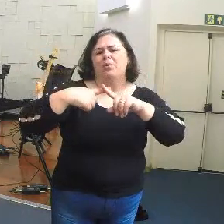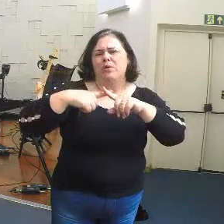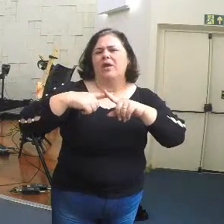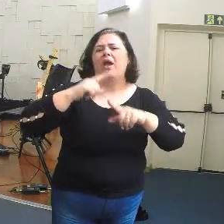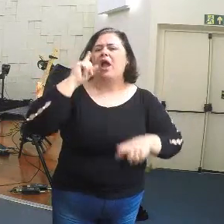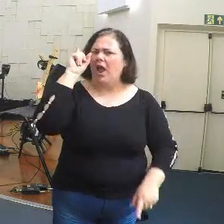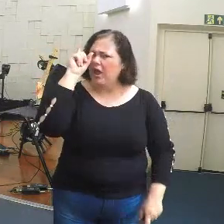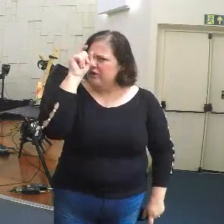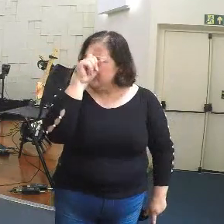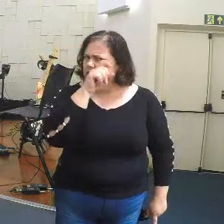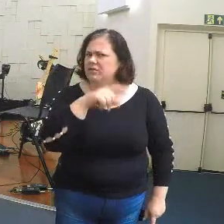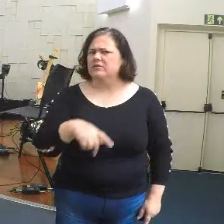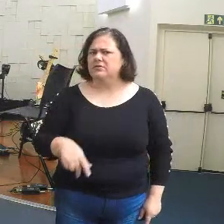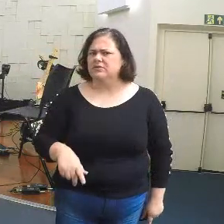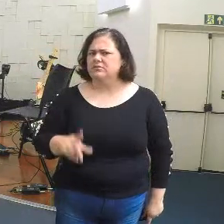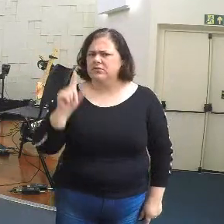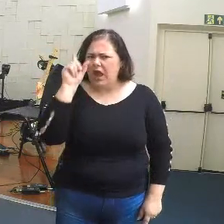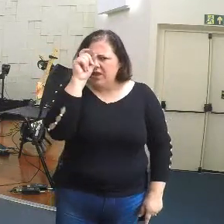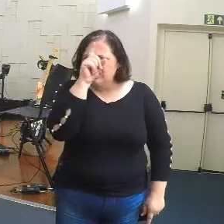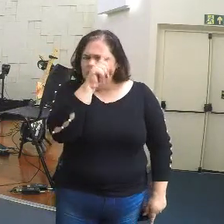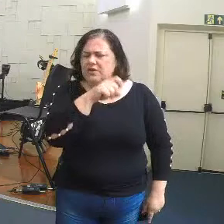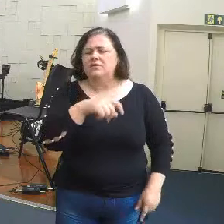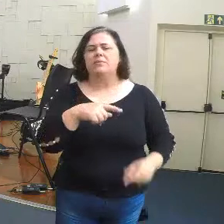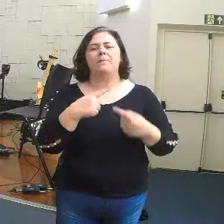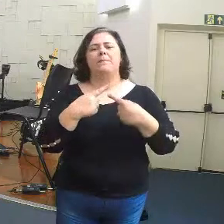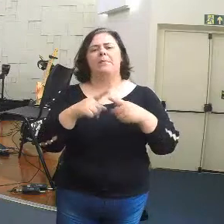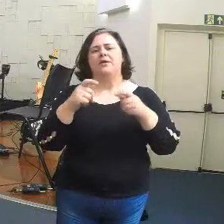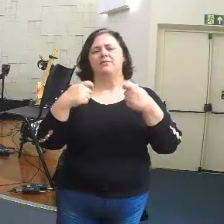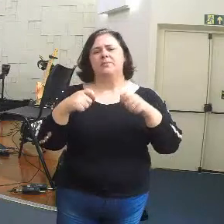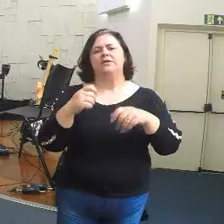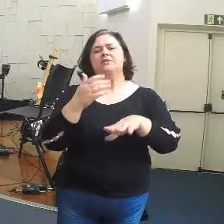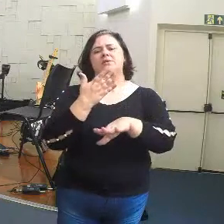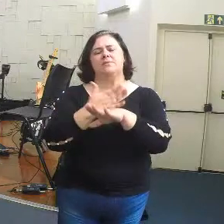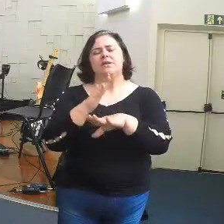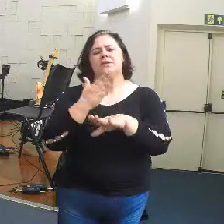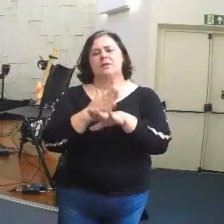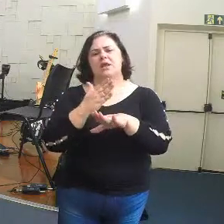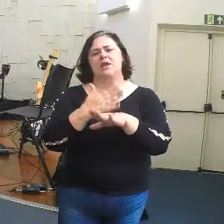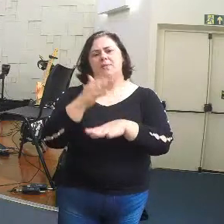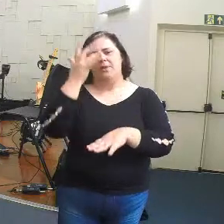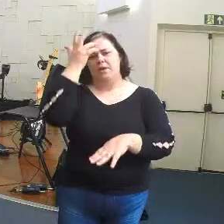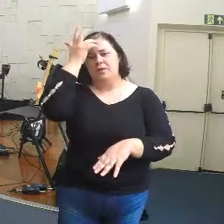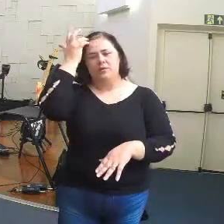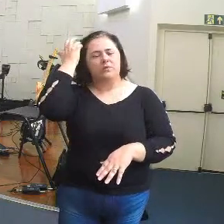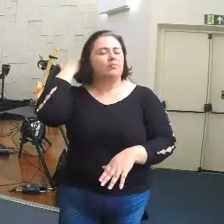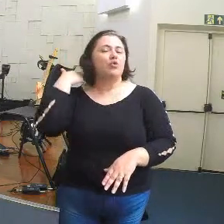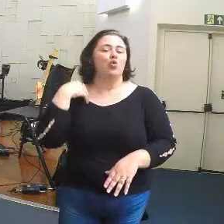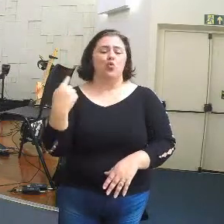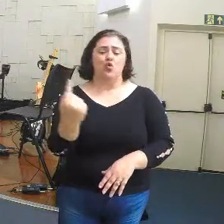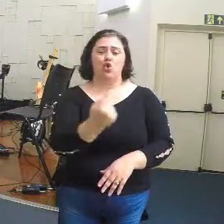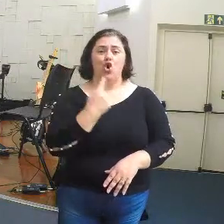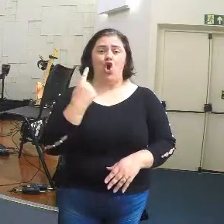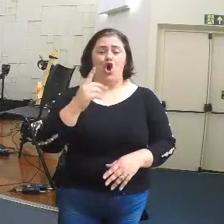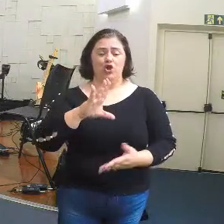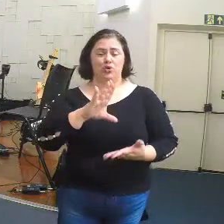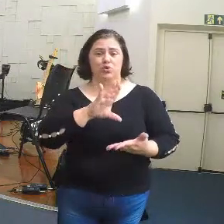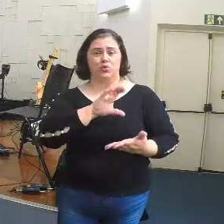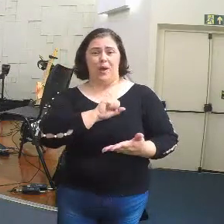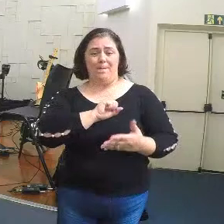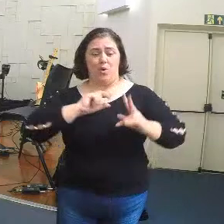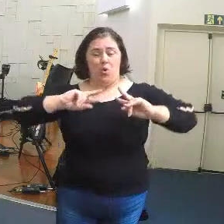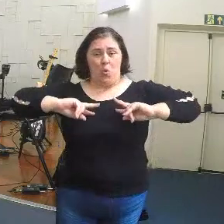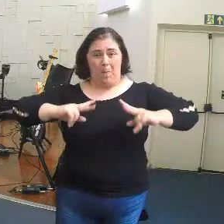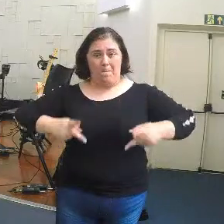não merece. É o amor para quem não merece. O amor humano é limitado ao mérito, ou pelo menos